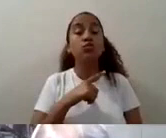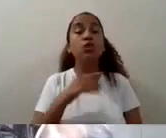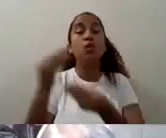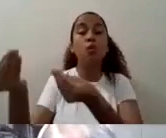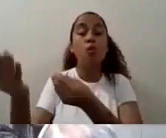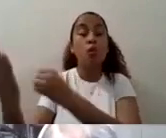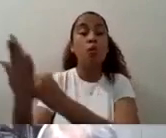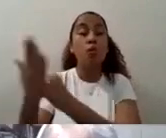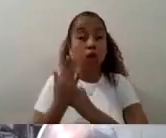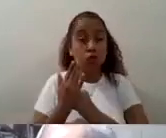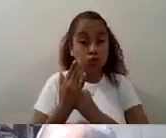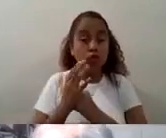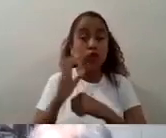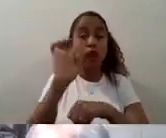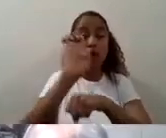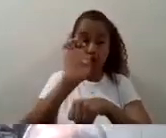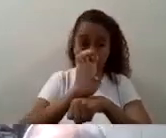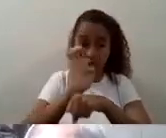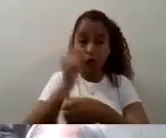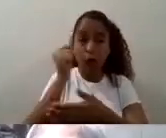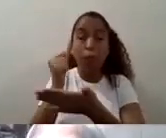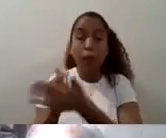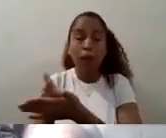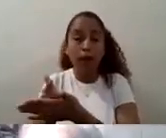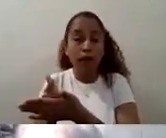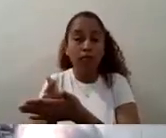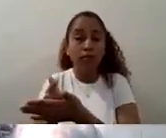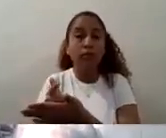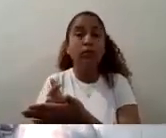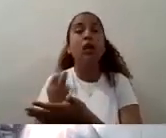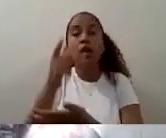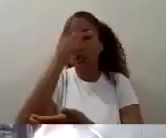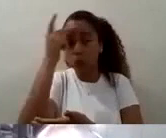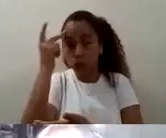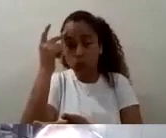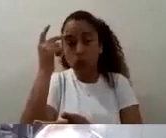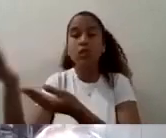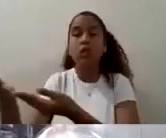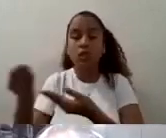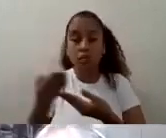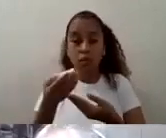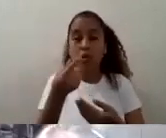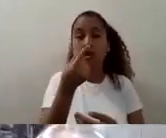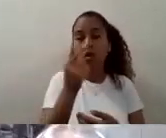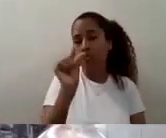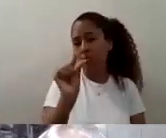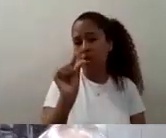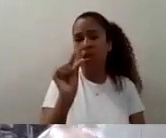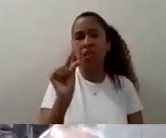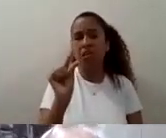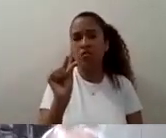quem entregava as suas armas, elas recebiam em troca uma pequena e